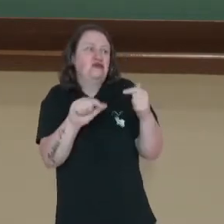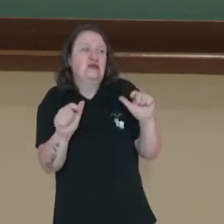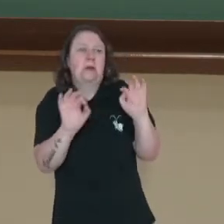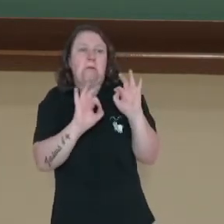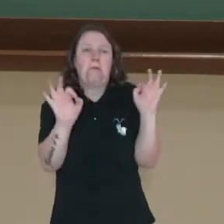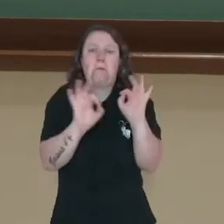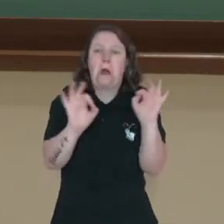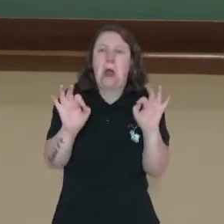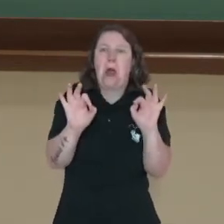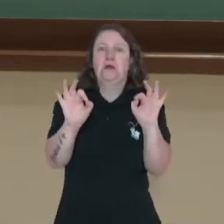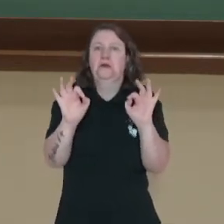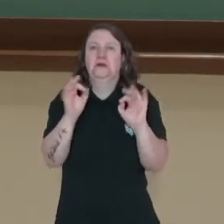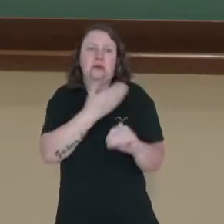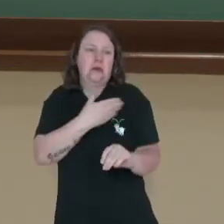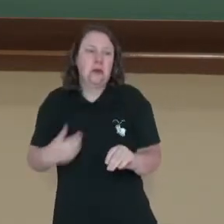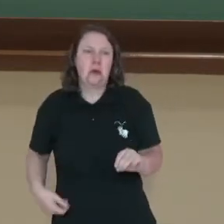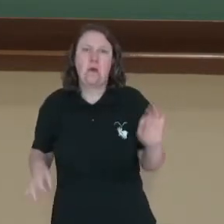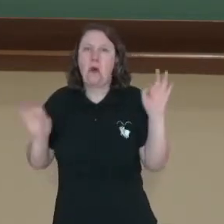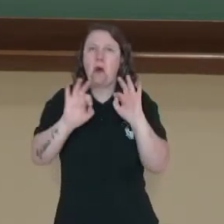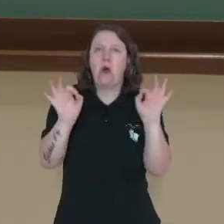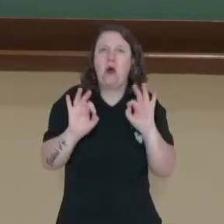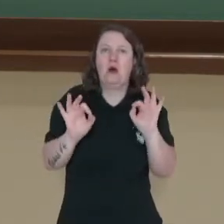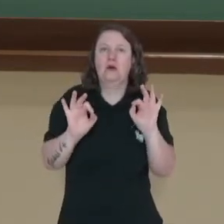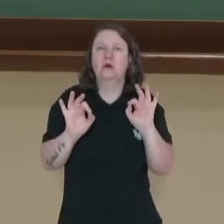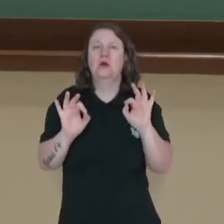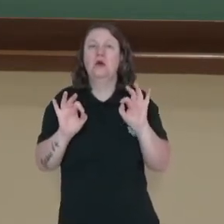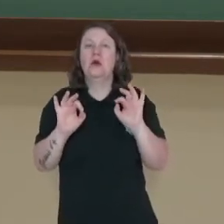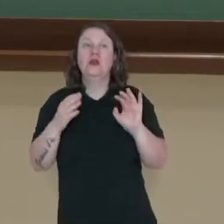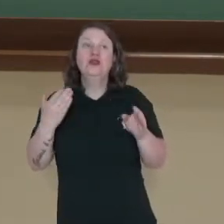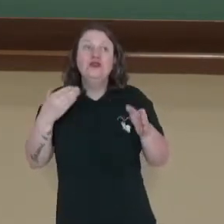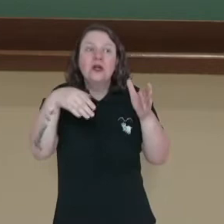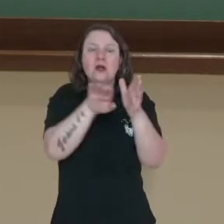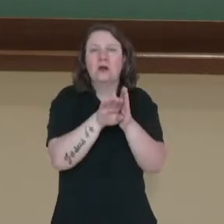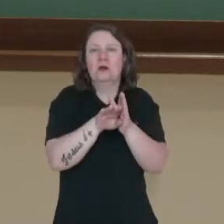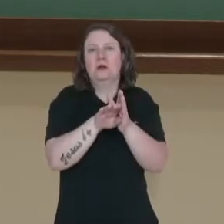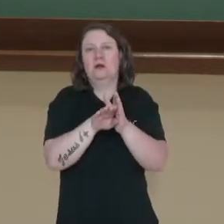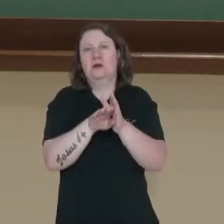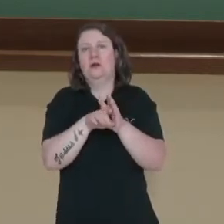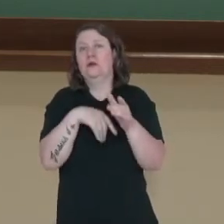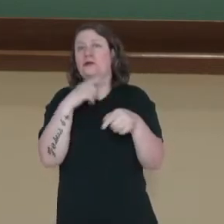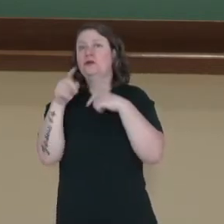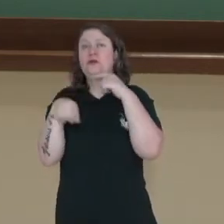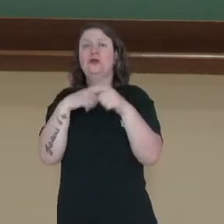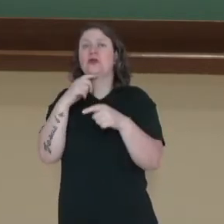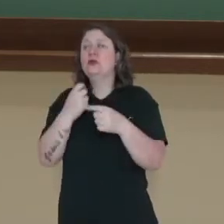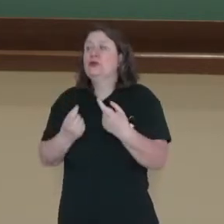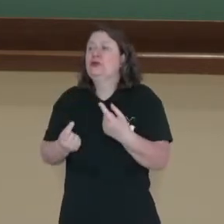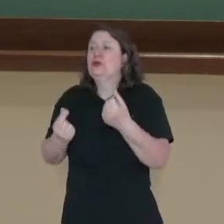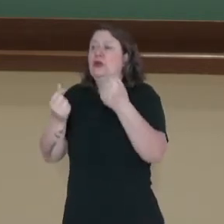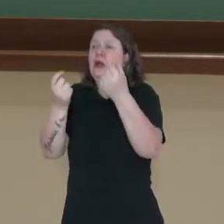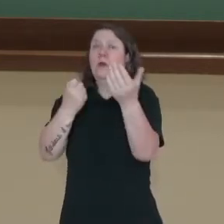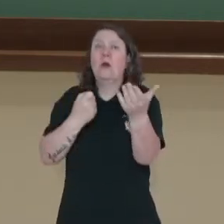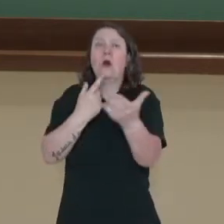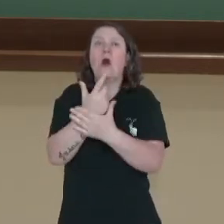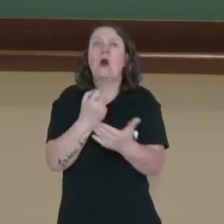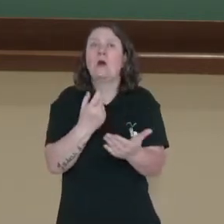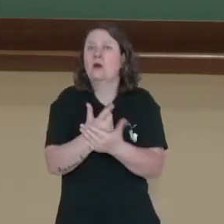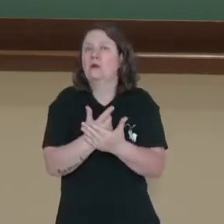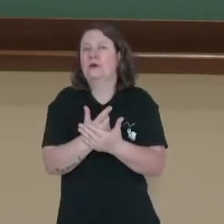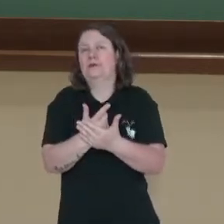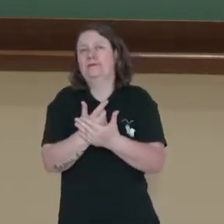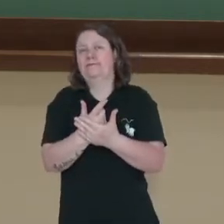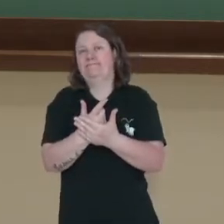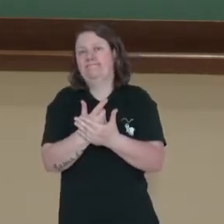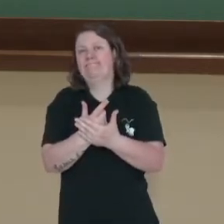do Estado, terras não exploradas ainda, e que posteriormente eles não tinham dinheiro para a compra dessas terras e foram